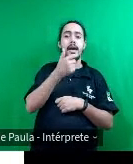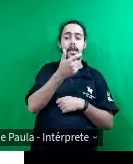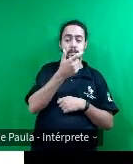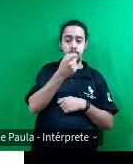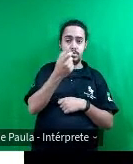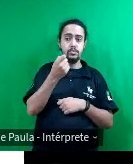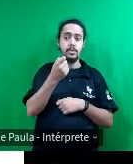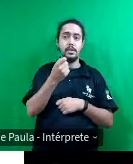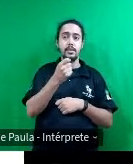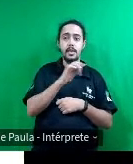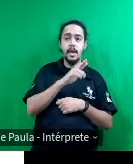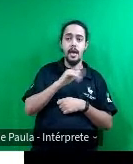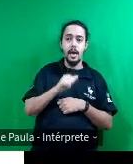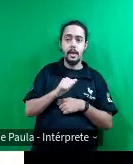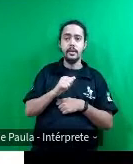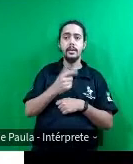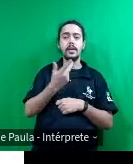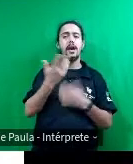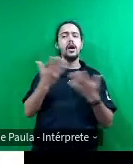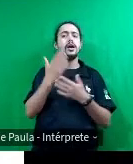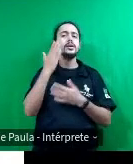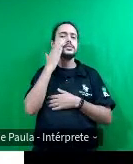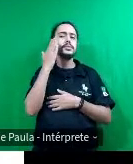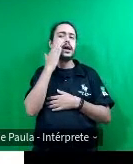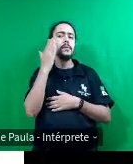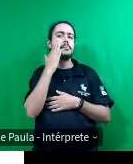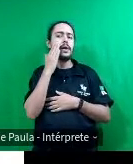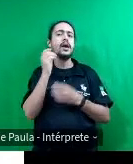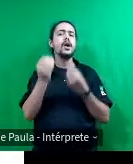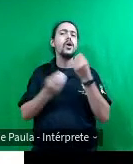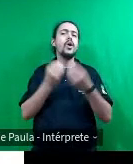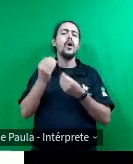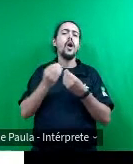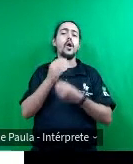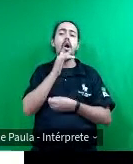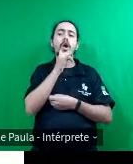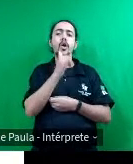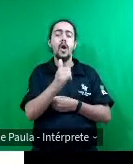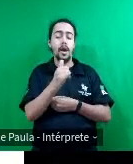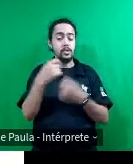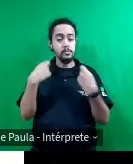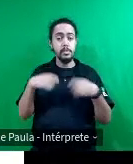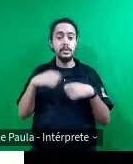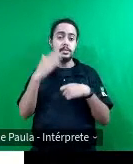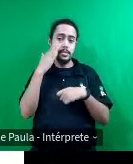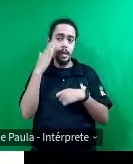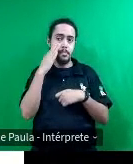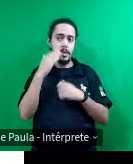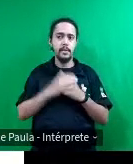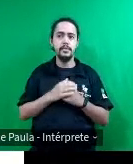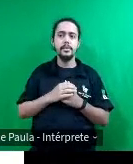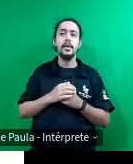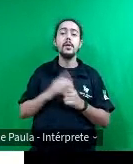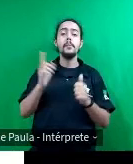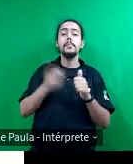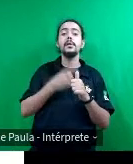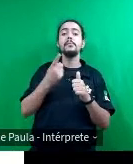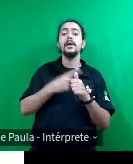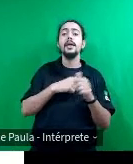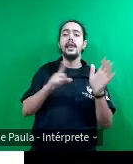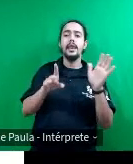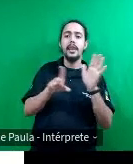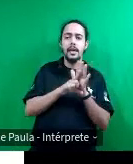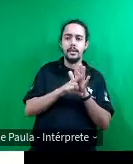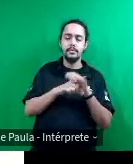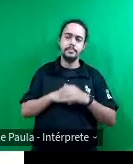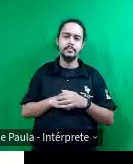R vezes I. Me interessa aqui saber qual que é a corrente que vai circular nesse circuito. Eu vou usar a primeira lei de Ohm para isso. Como que eu calculo,